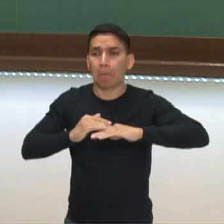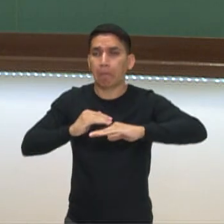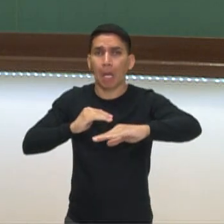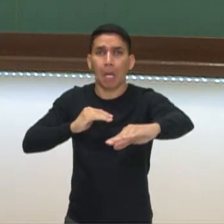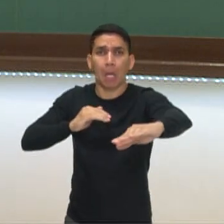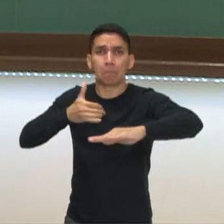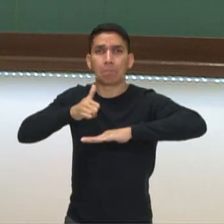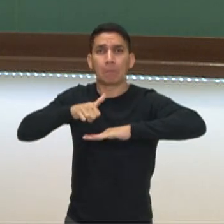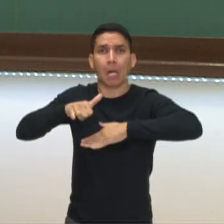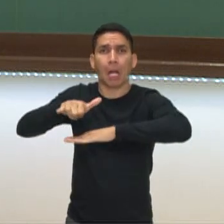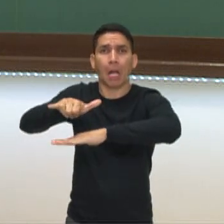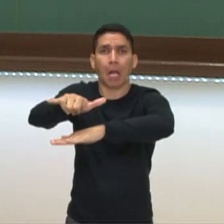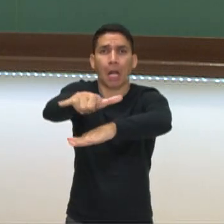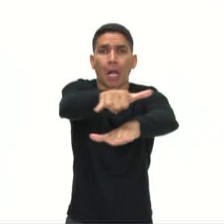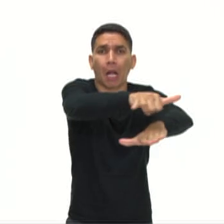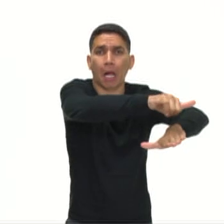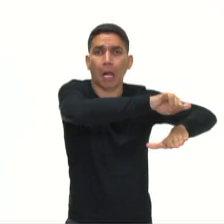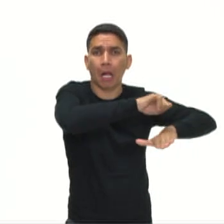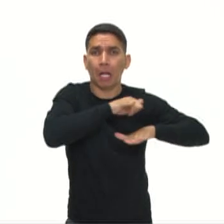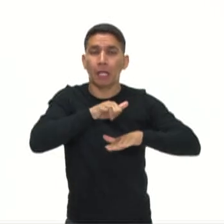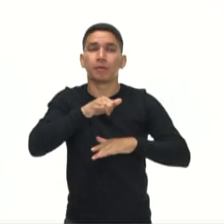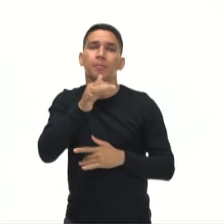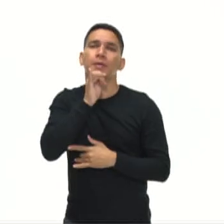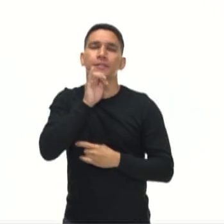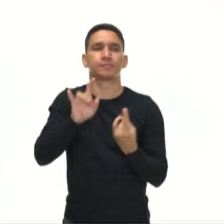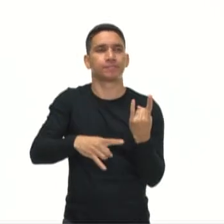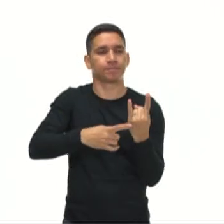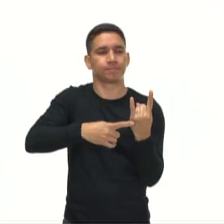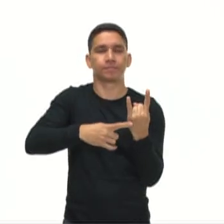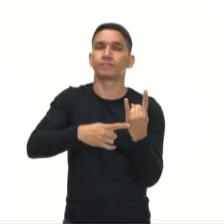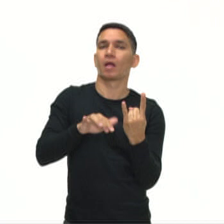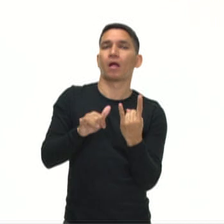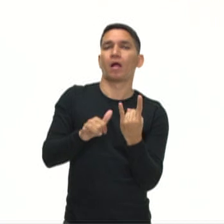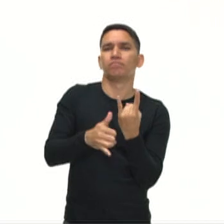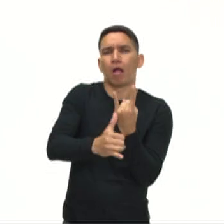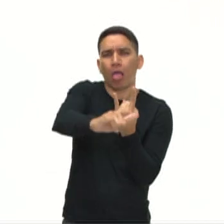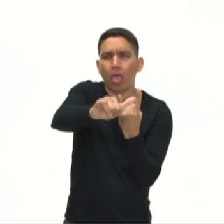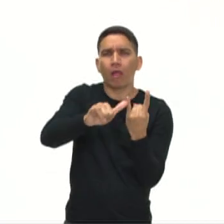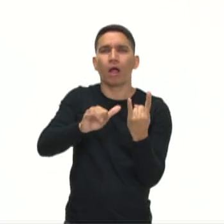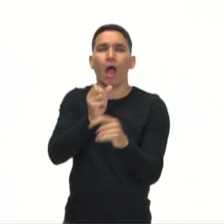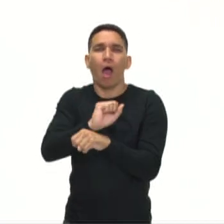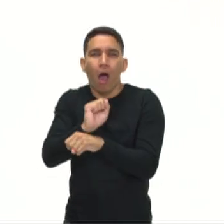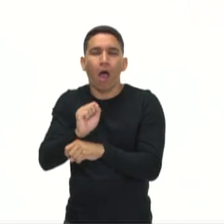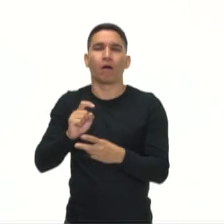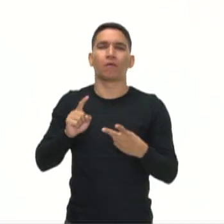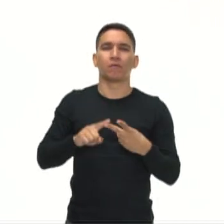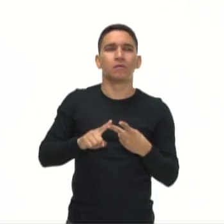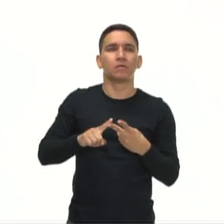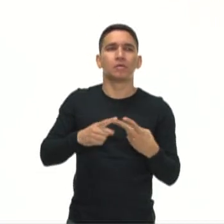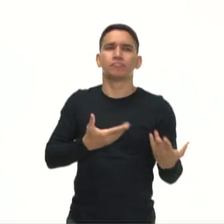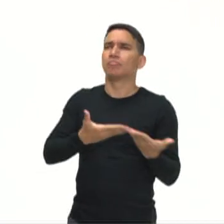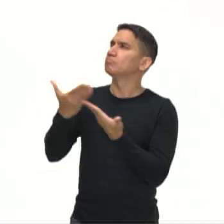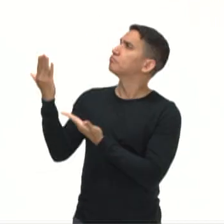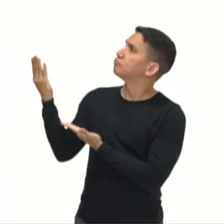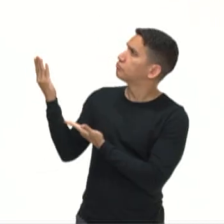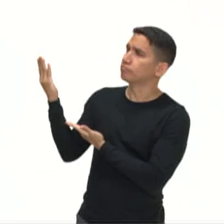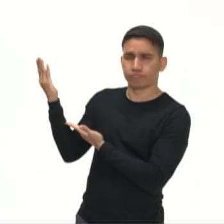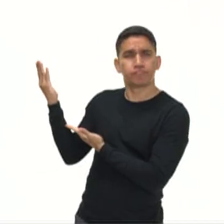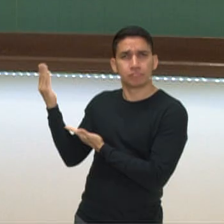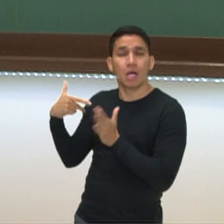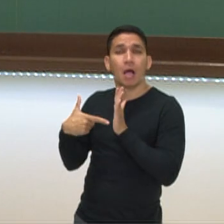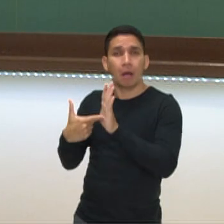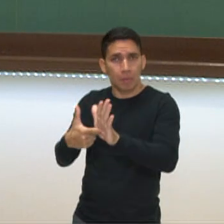tempo. Então, um exemplo de corrente contínua, a bateria do carro, baterias, pilhas, né, apresentam